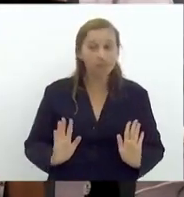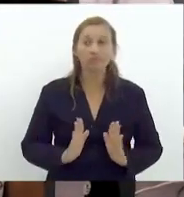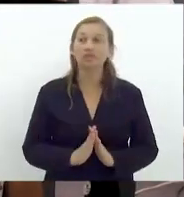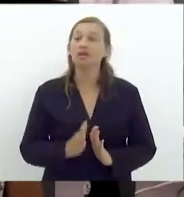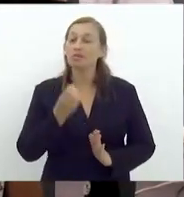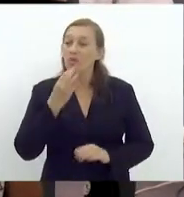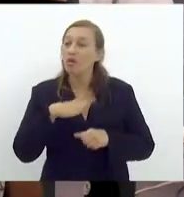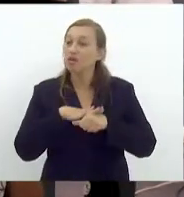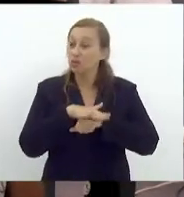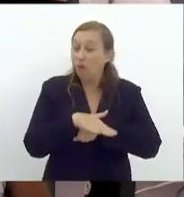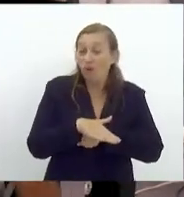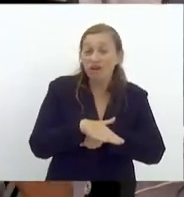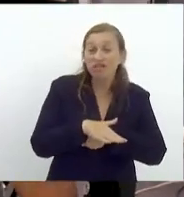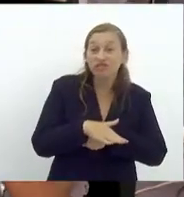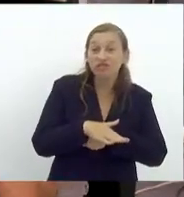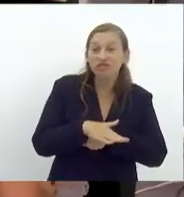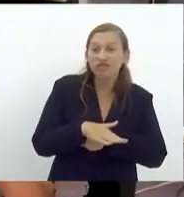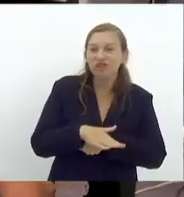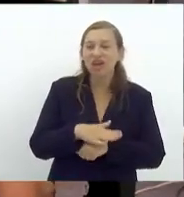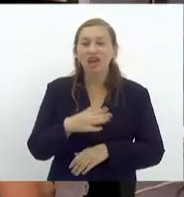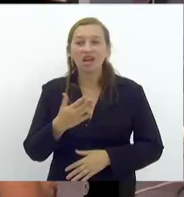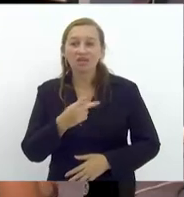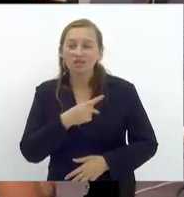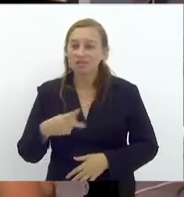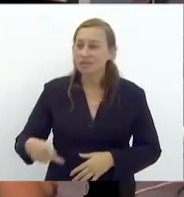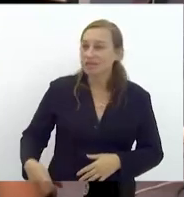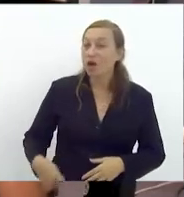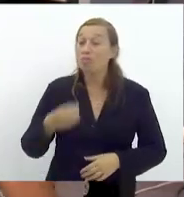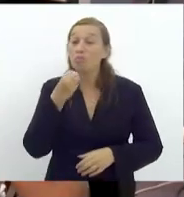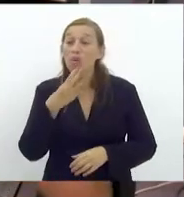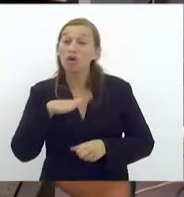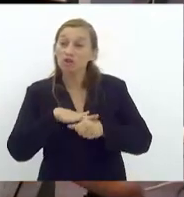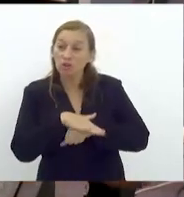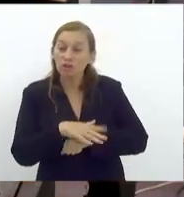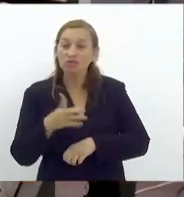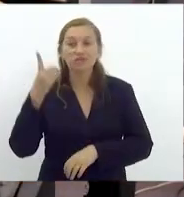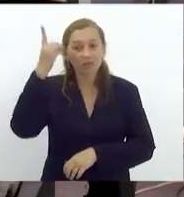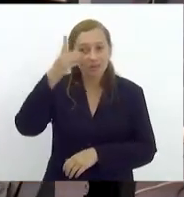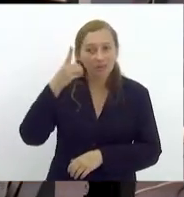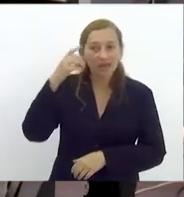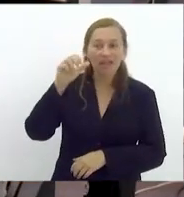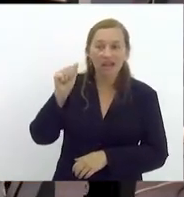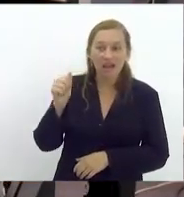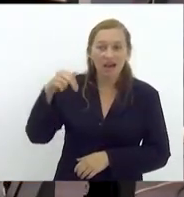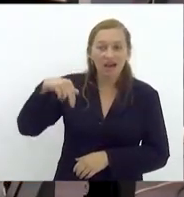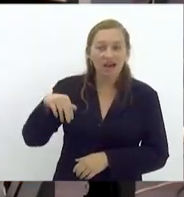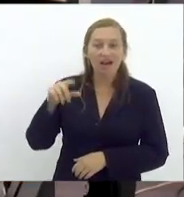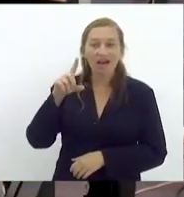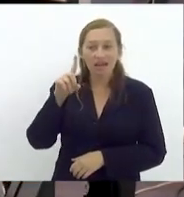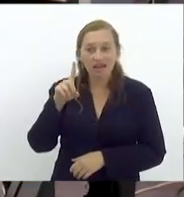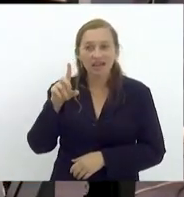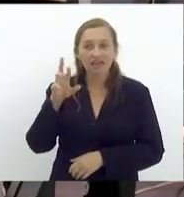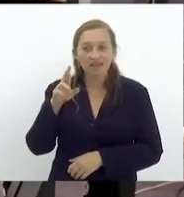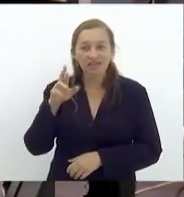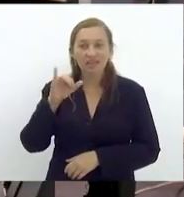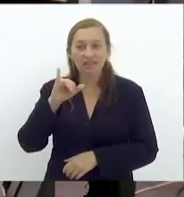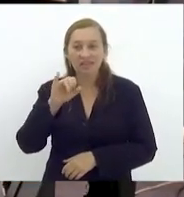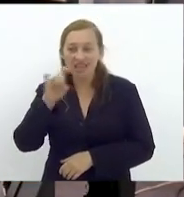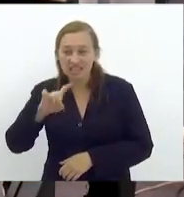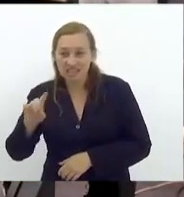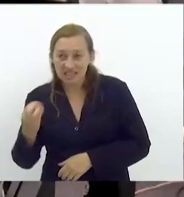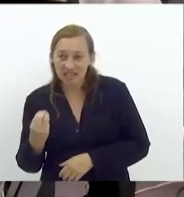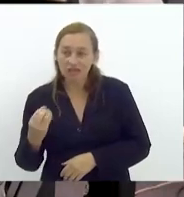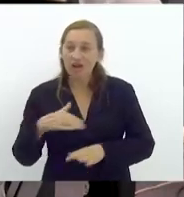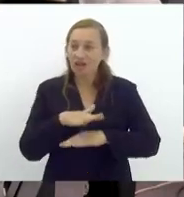boa noite gente boa noite a nossa presidente Boa noite nosso Deputado Andrézinho e boa noite a todos que